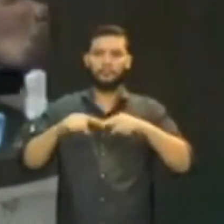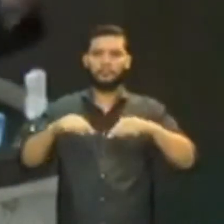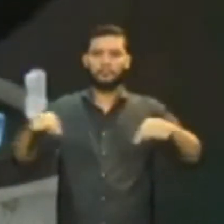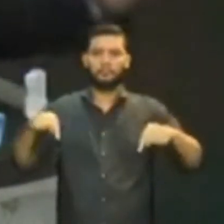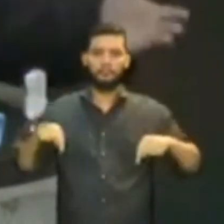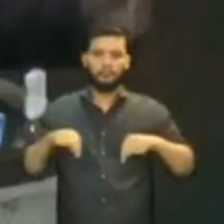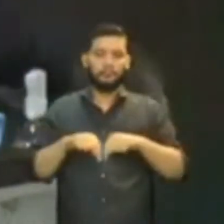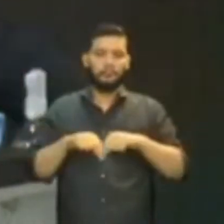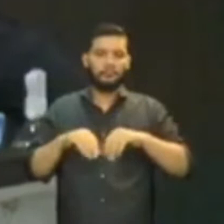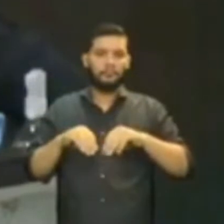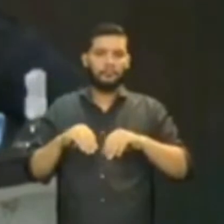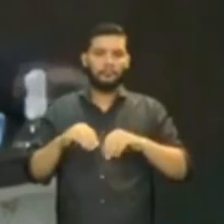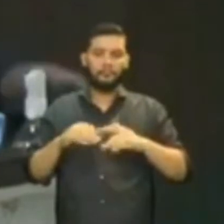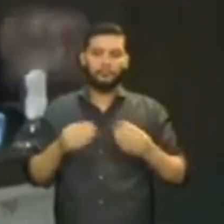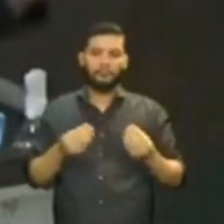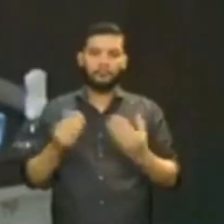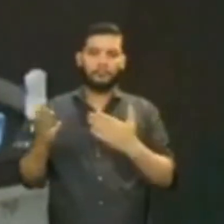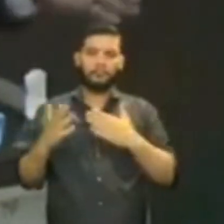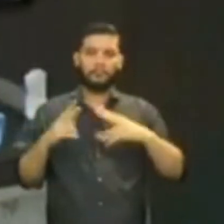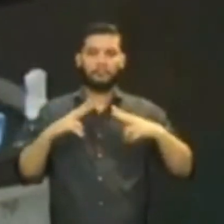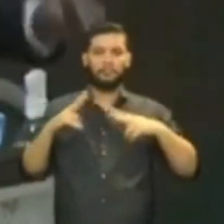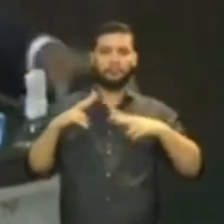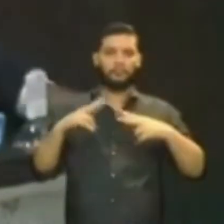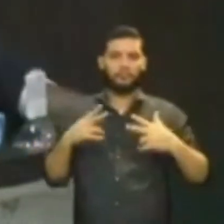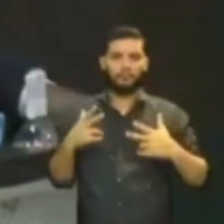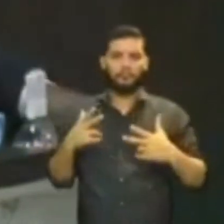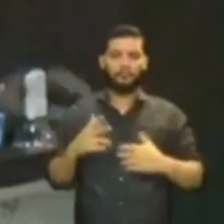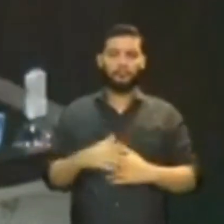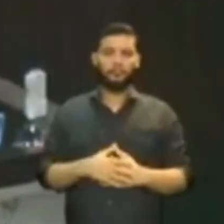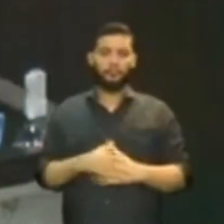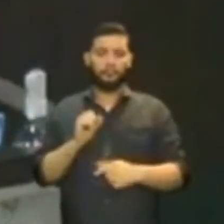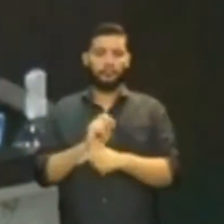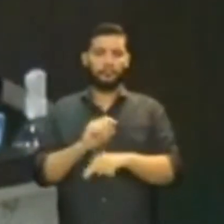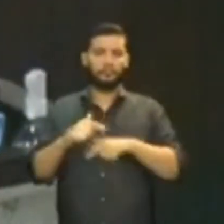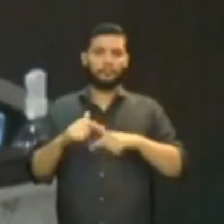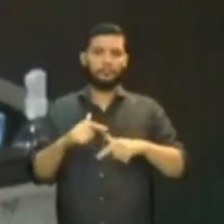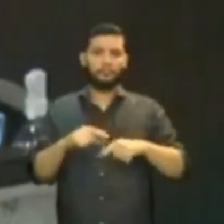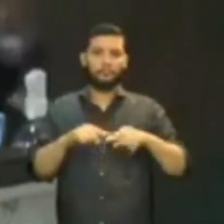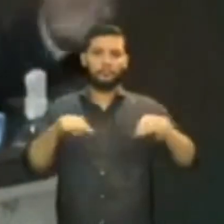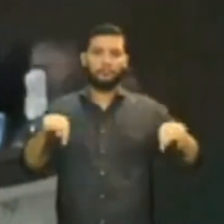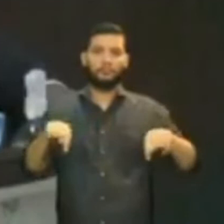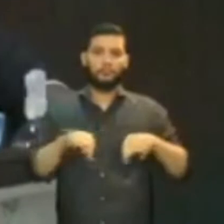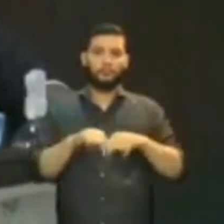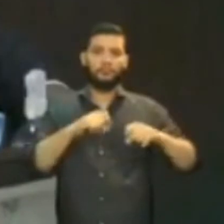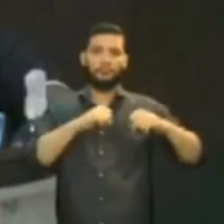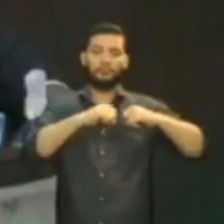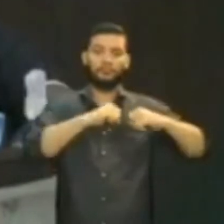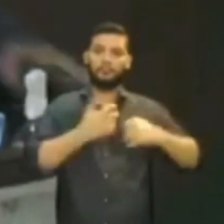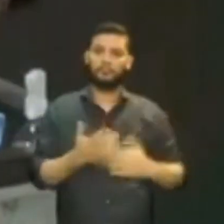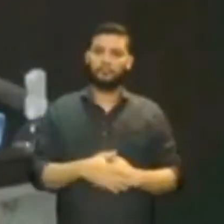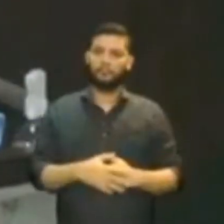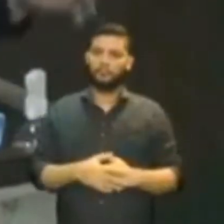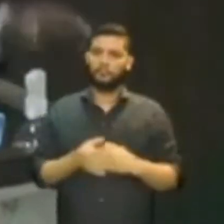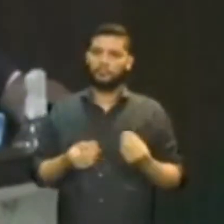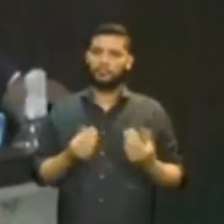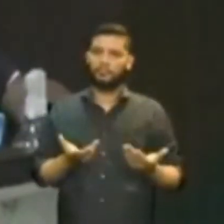território para ceder para a iniciativa privada, para incentivar a geração de emprego, um território que está em discussão, que